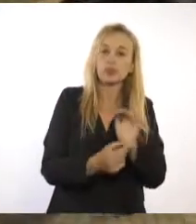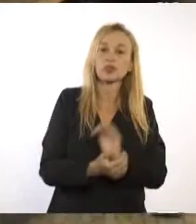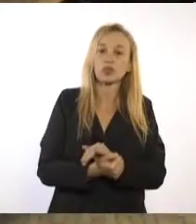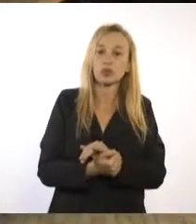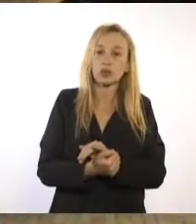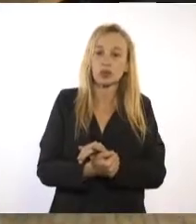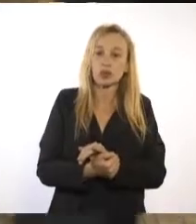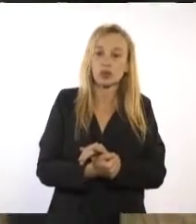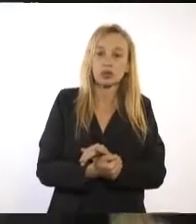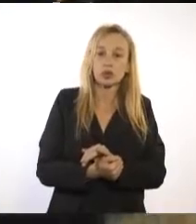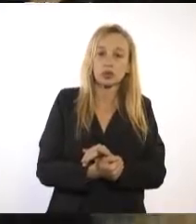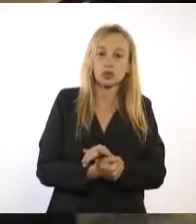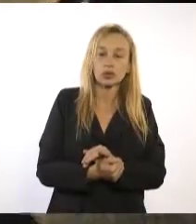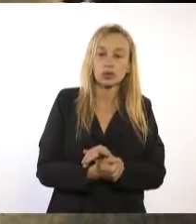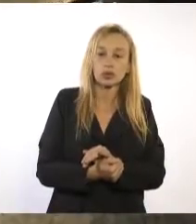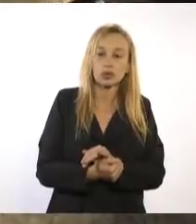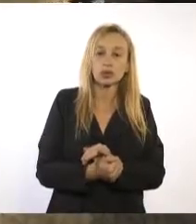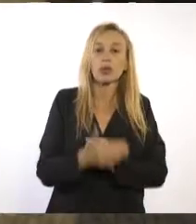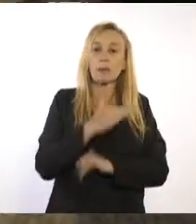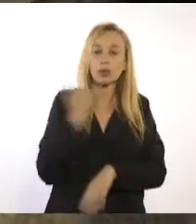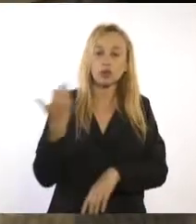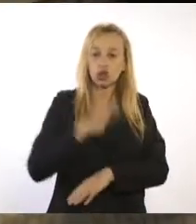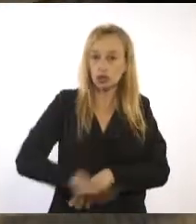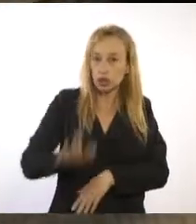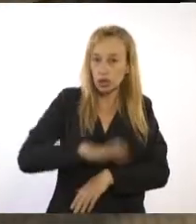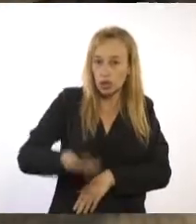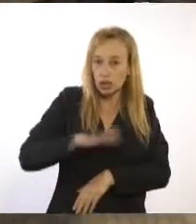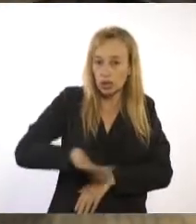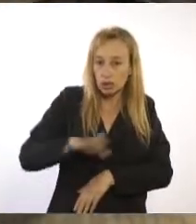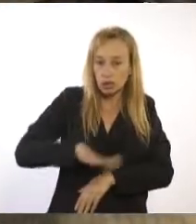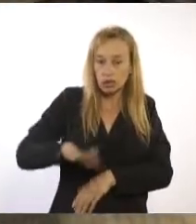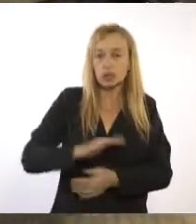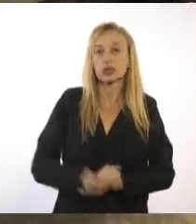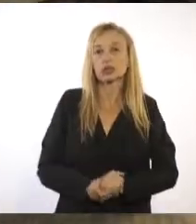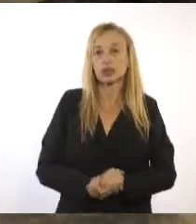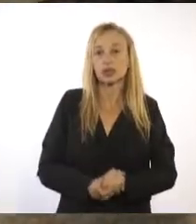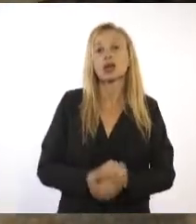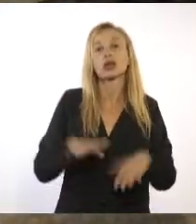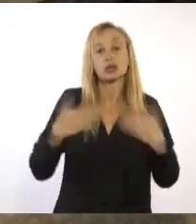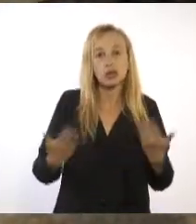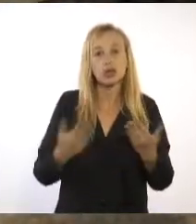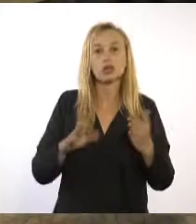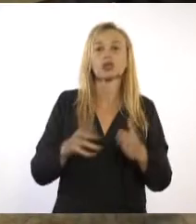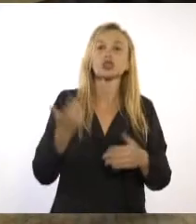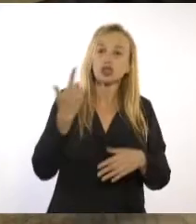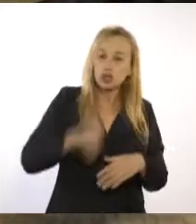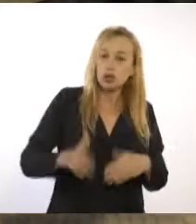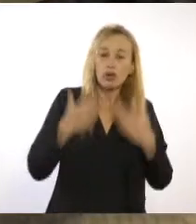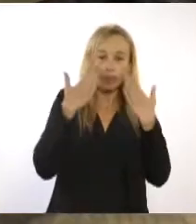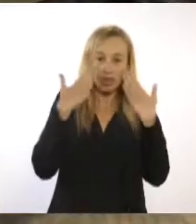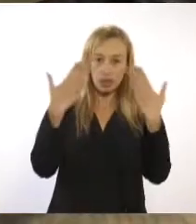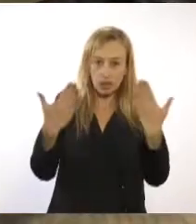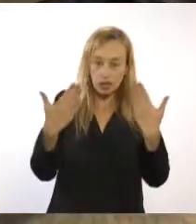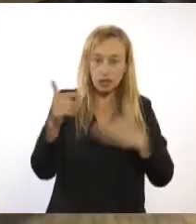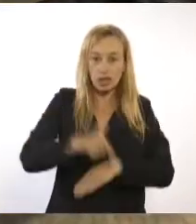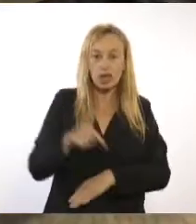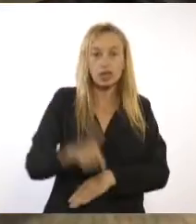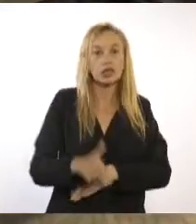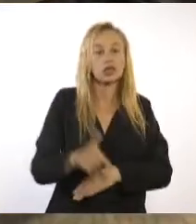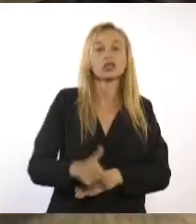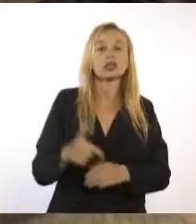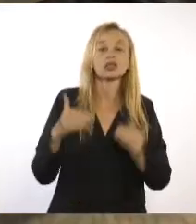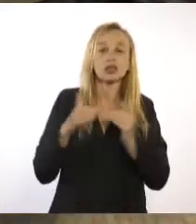dos homicídios de crianças, é também feito isso. Então, nós estamos reapresentando, mas num acordo aqui com o deputado